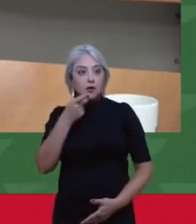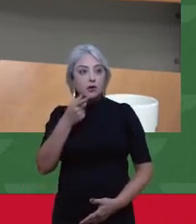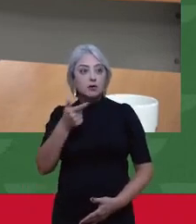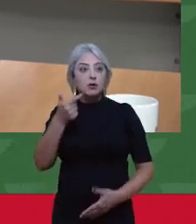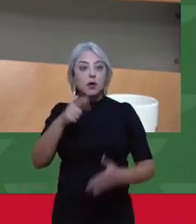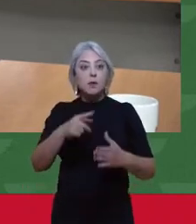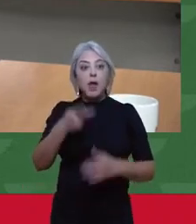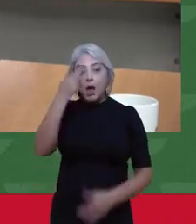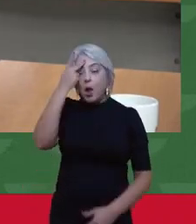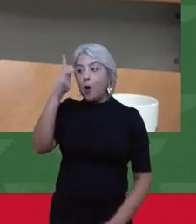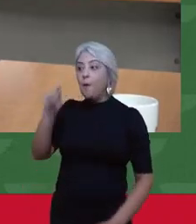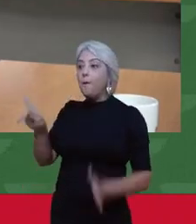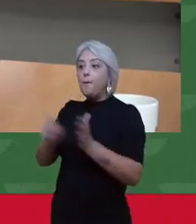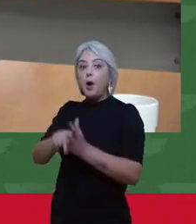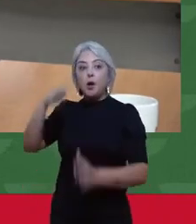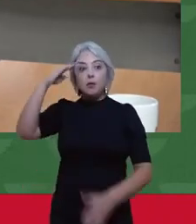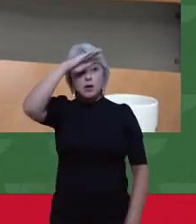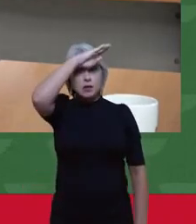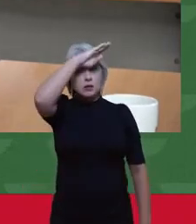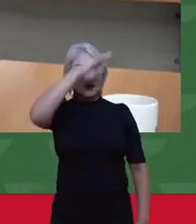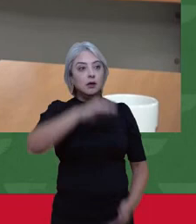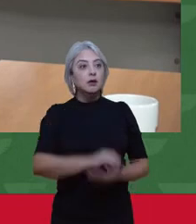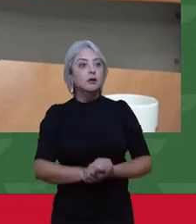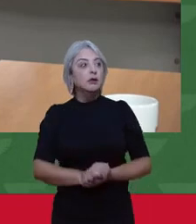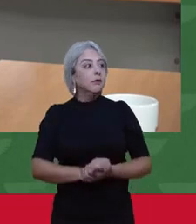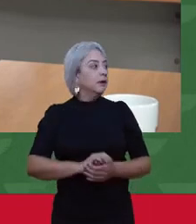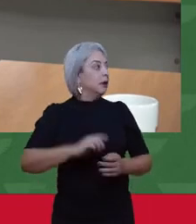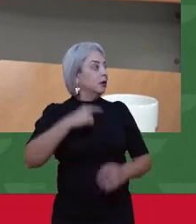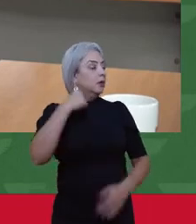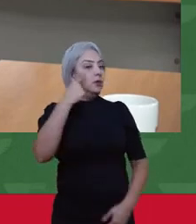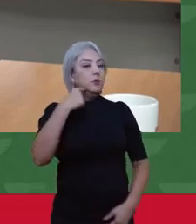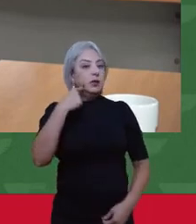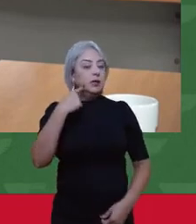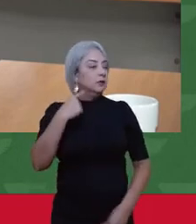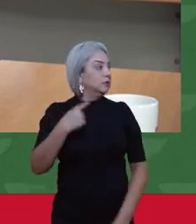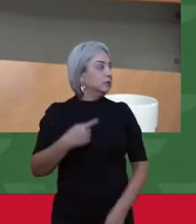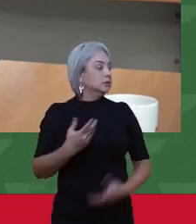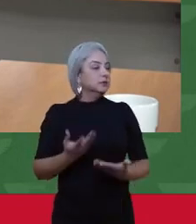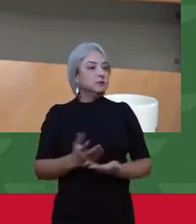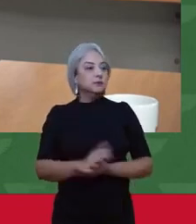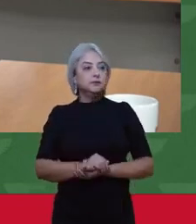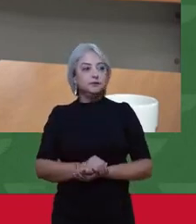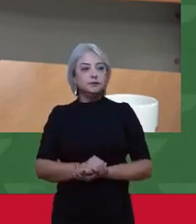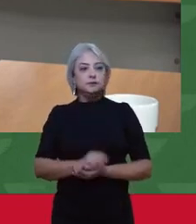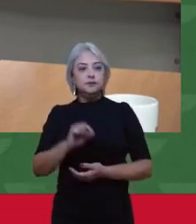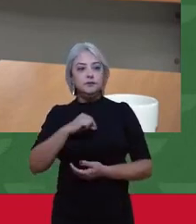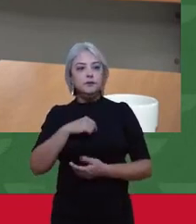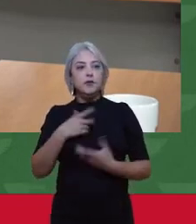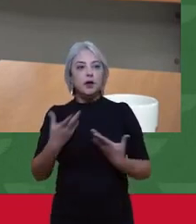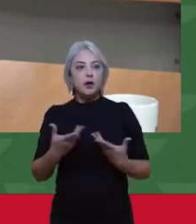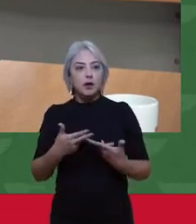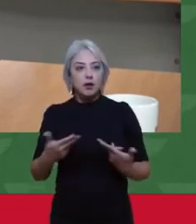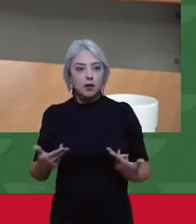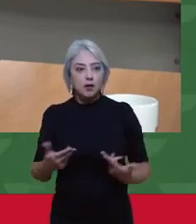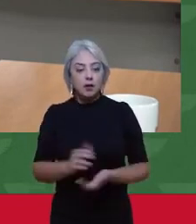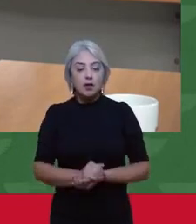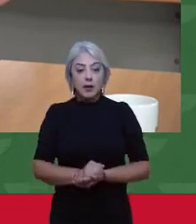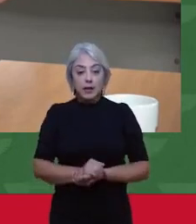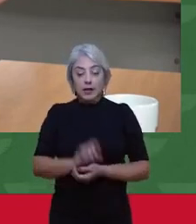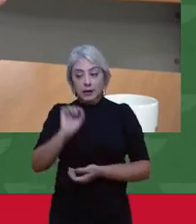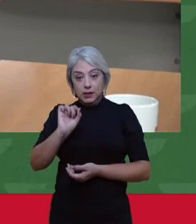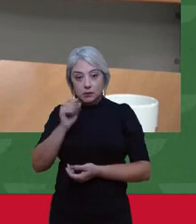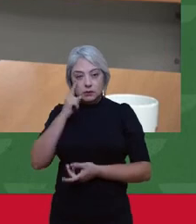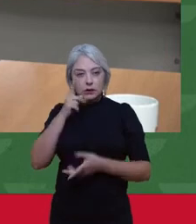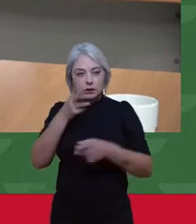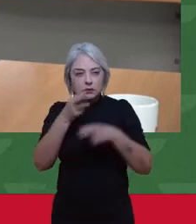pelo presidente Bolsonaro a um deputado bolsonarista, dizendo que esse escândalo são coisas do Ricardo Barros. Então isso está